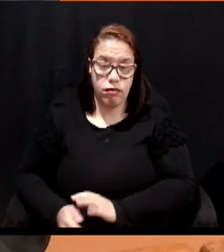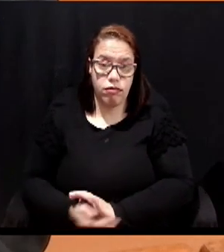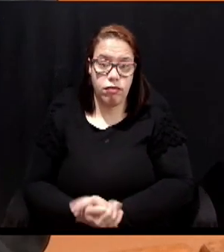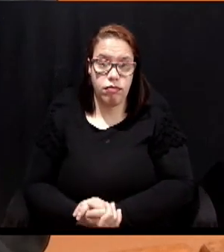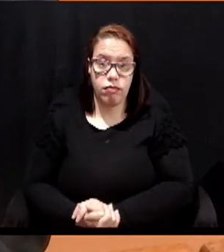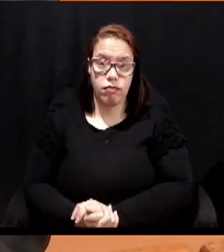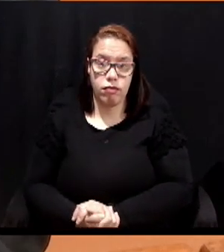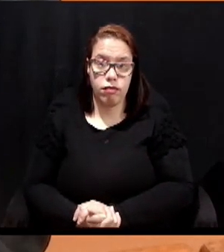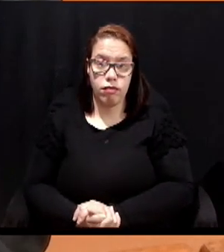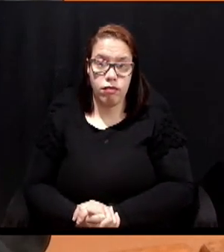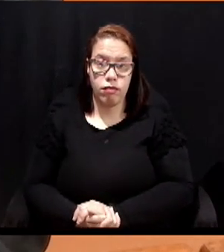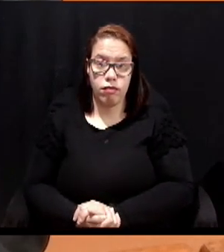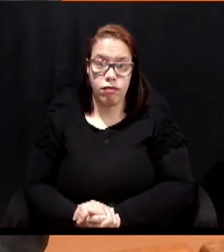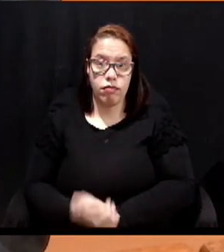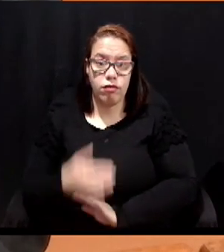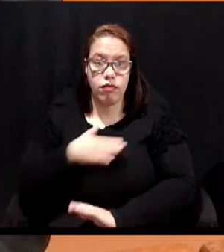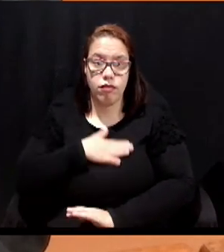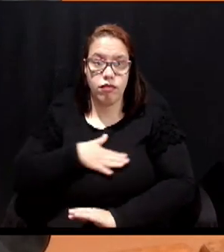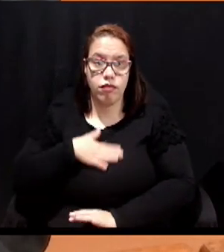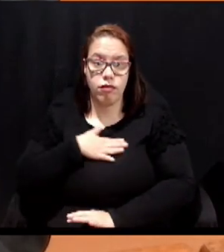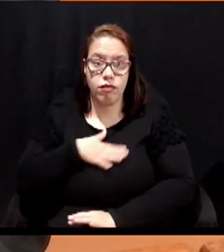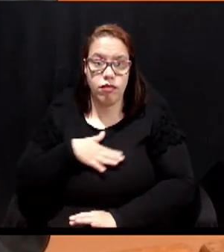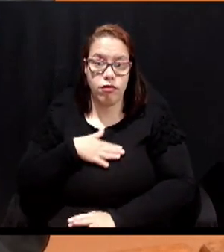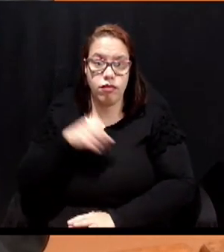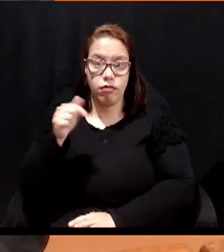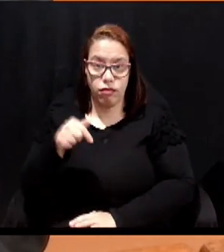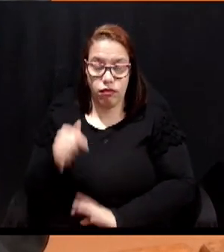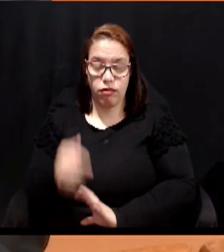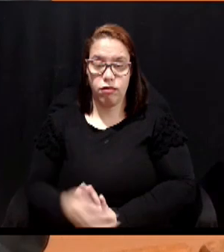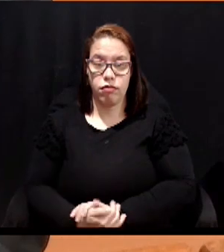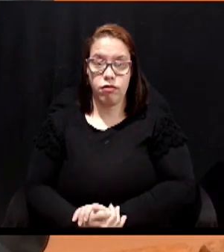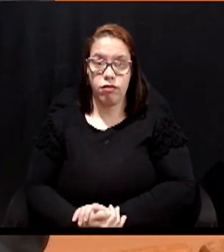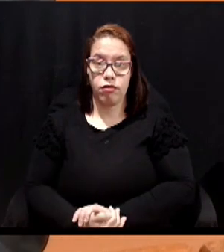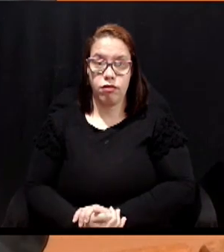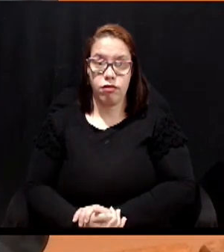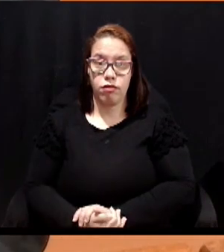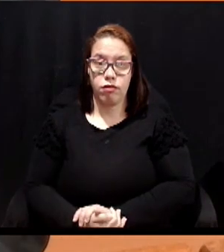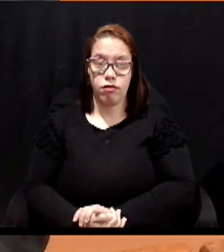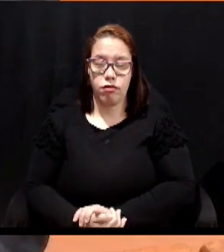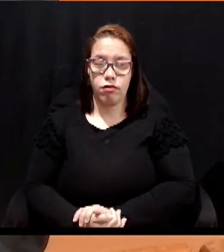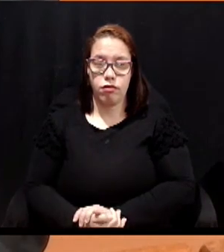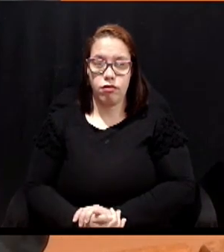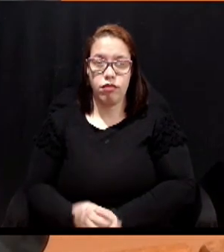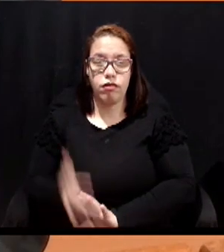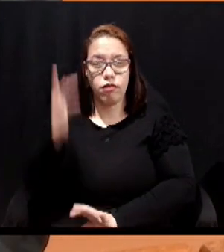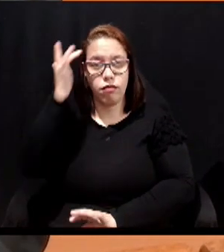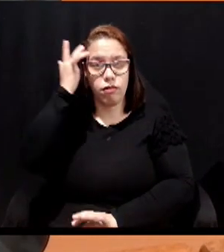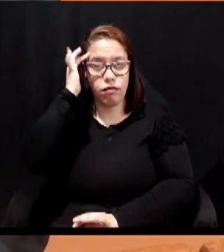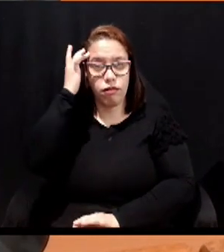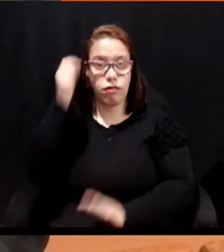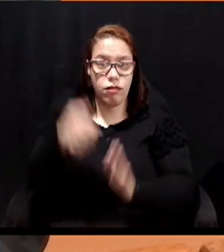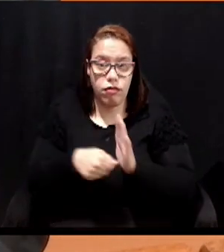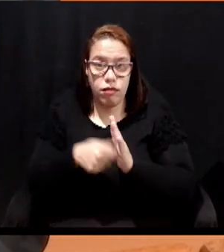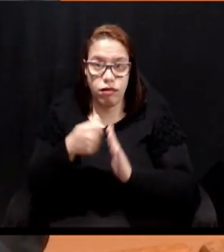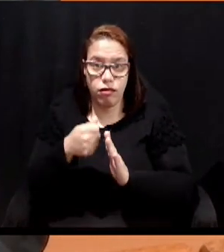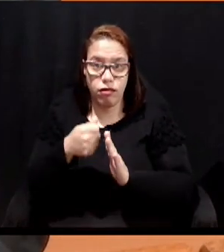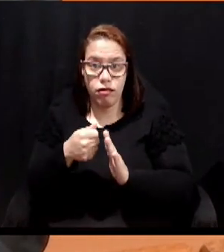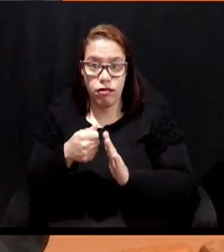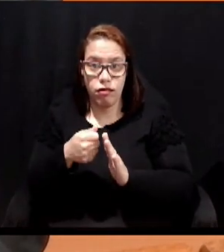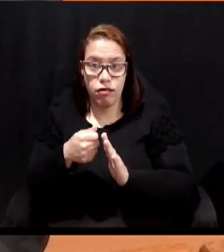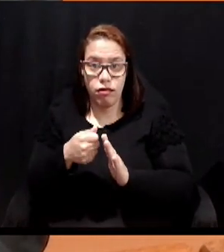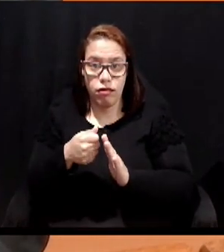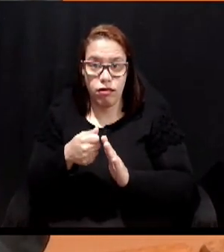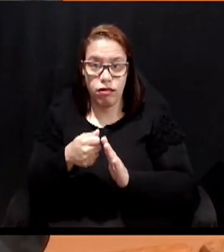É com muito prazer, né, que nós estamos aqui. Eu acho que no primeiro momento assim nós podemos entender que